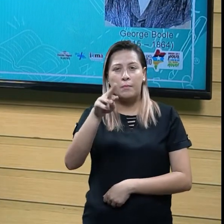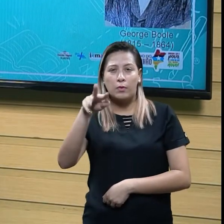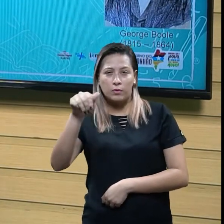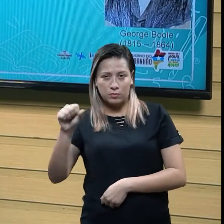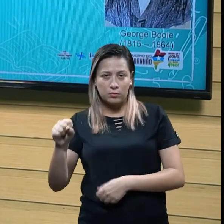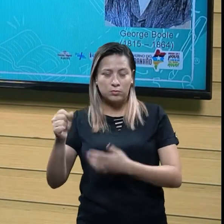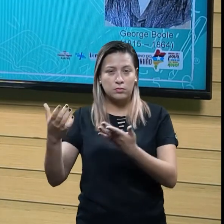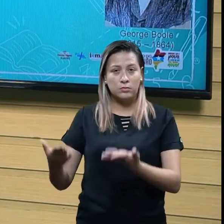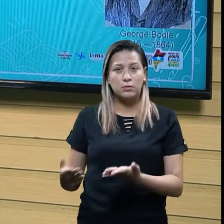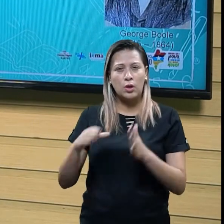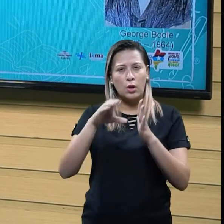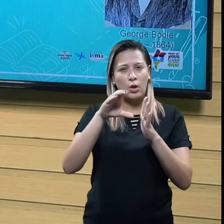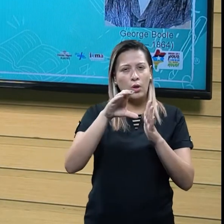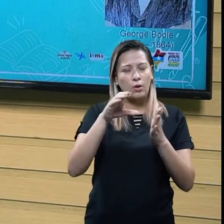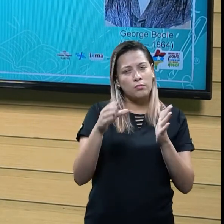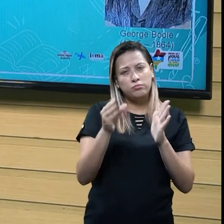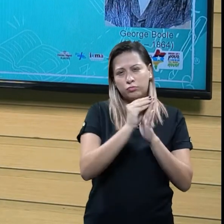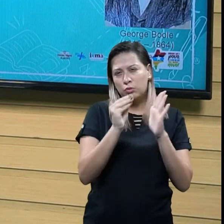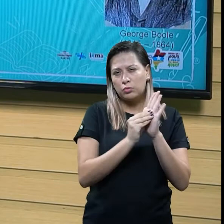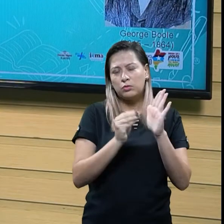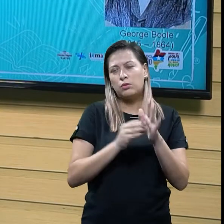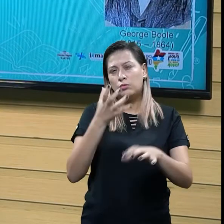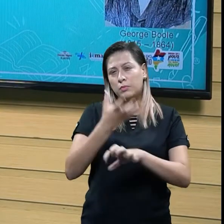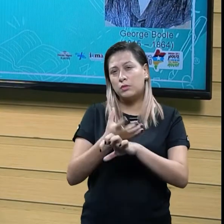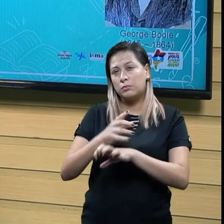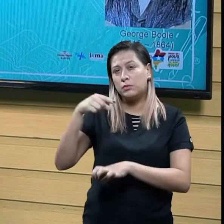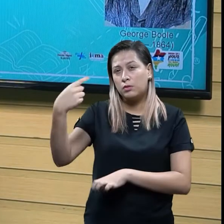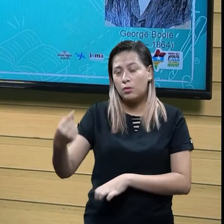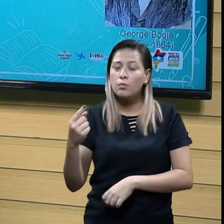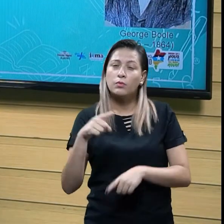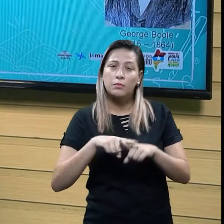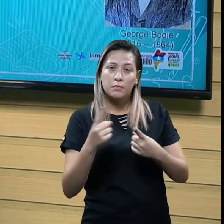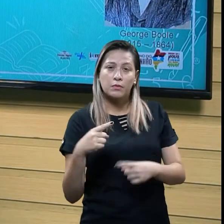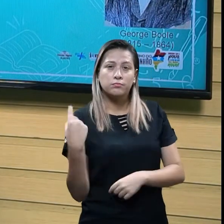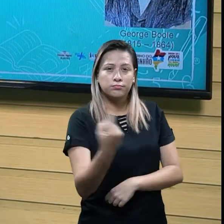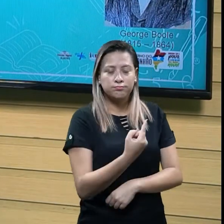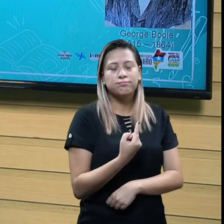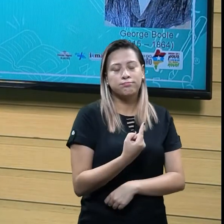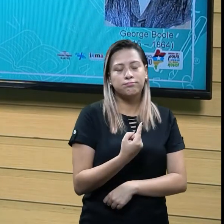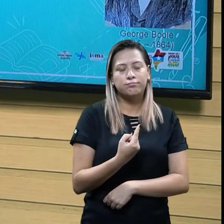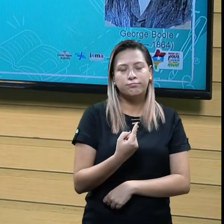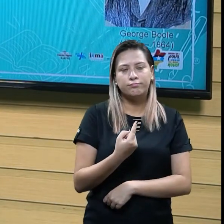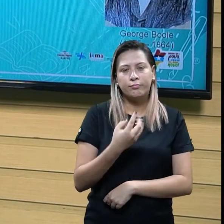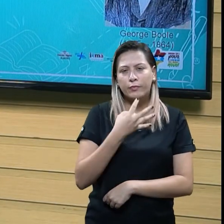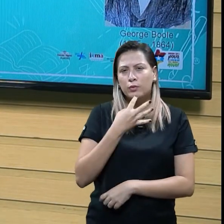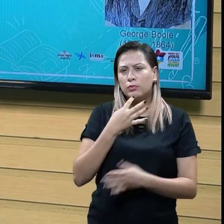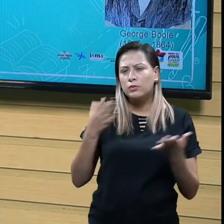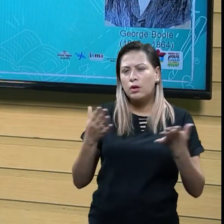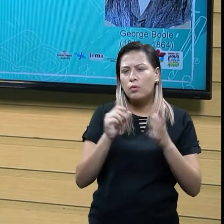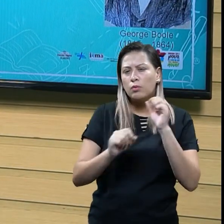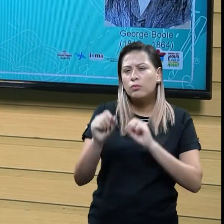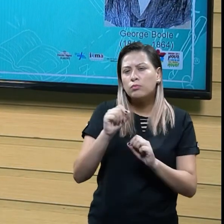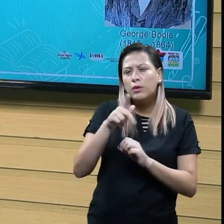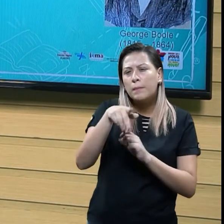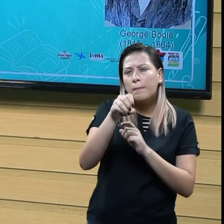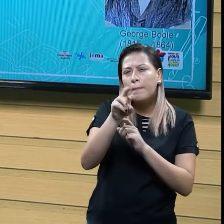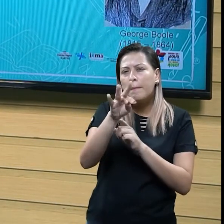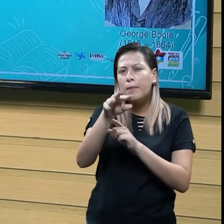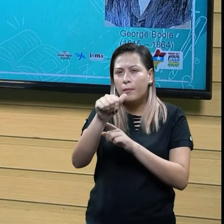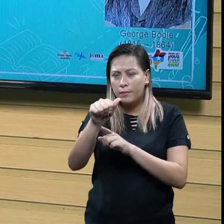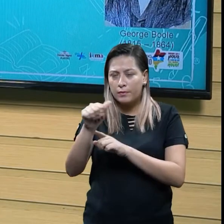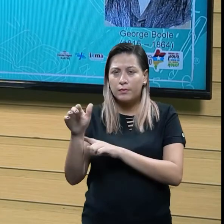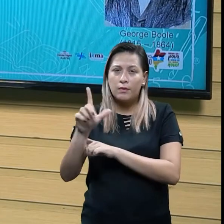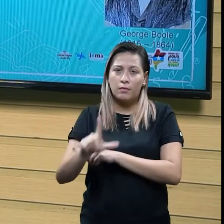outra disciplina, mas só para a gente fique situalizada, ambientado no conteúdo, são as portas lógicas